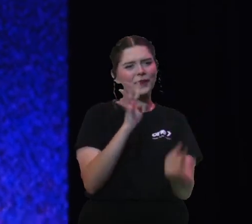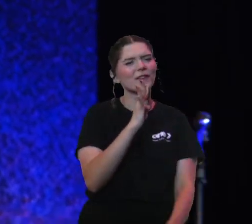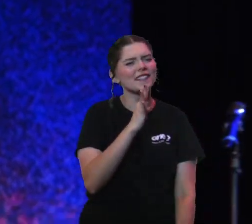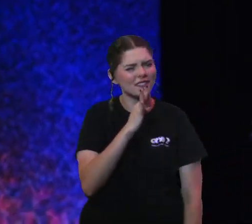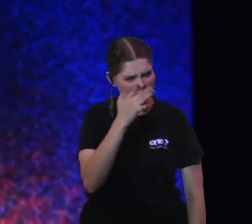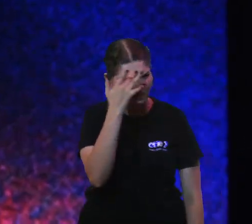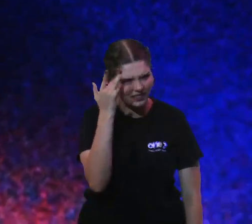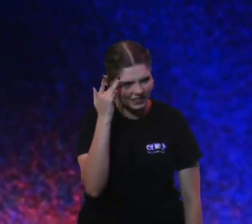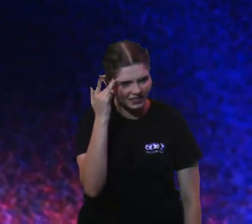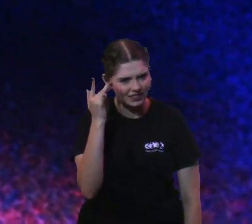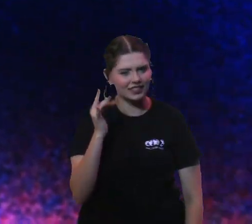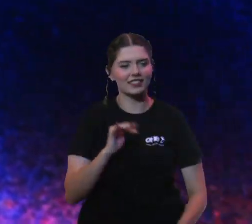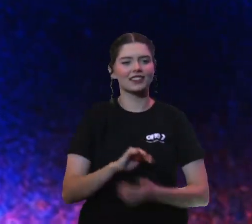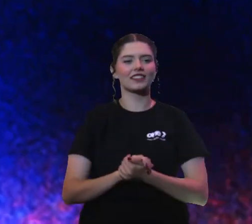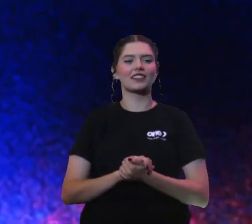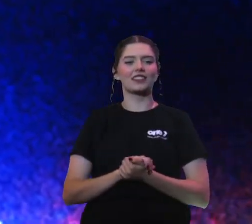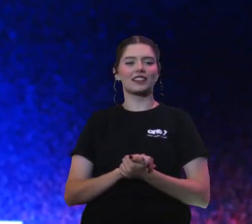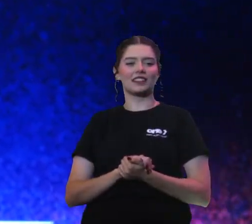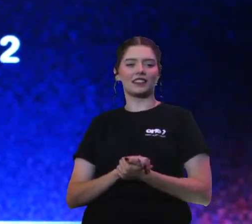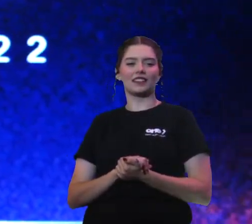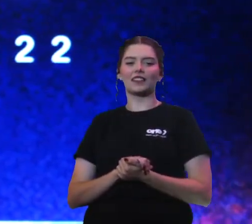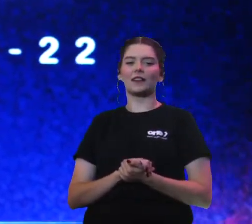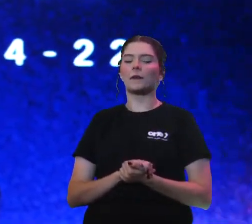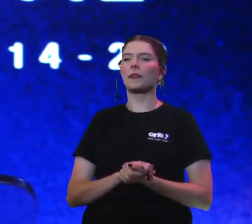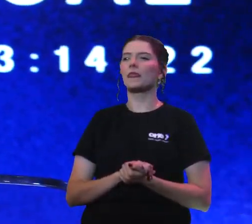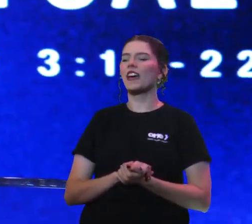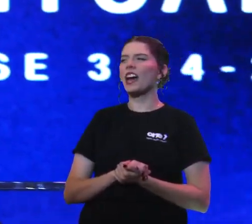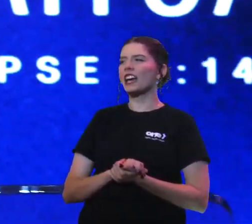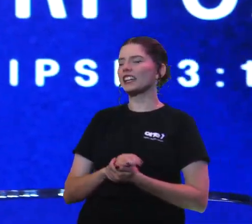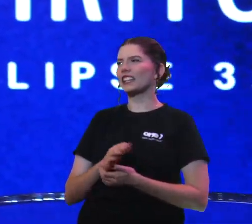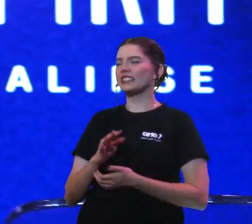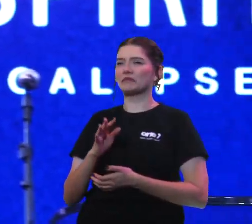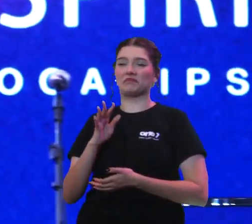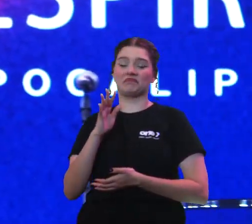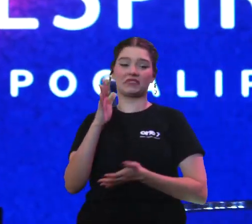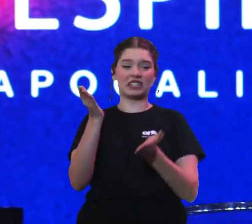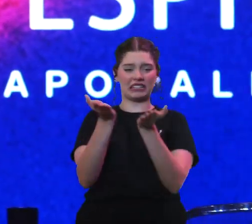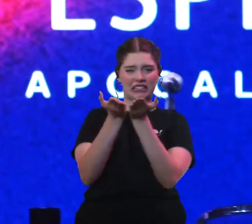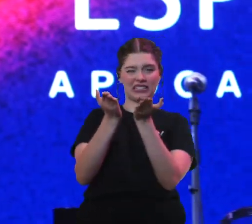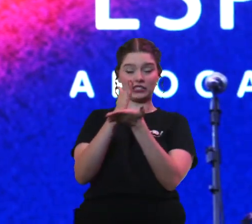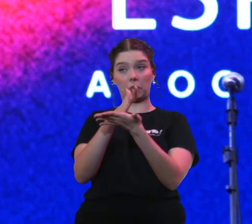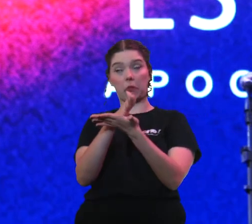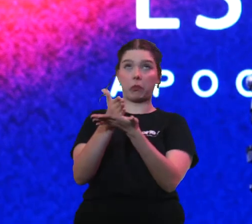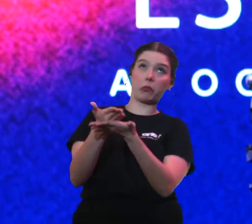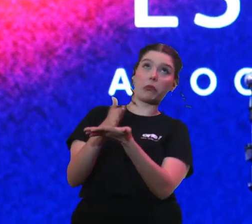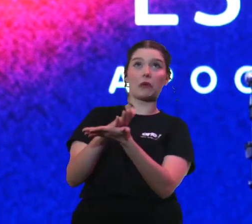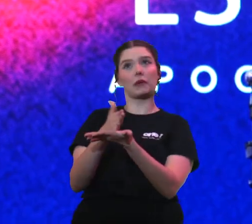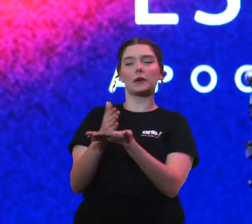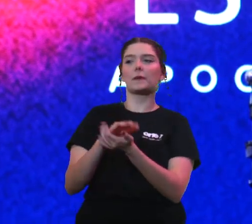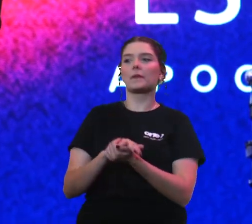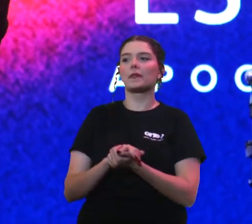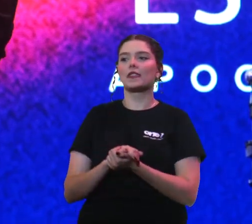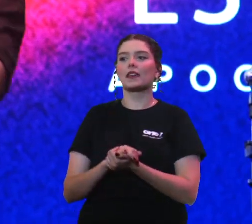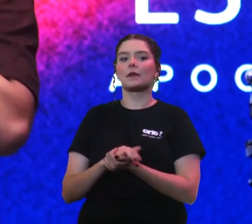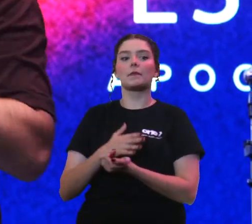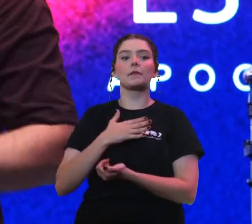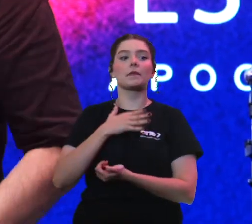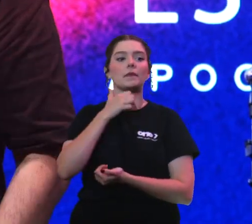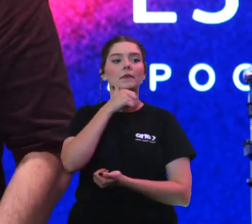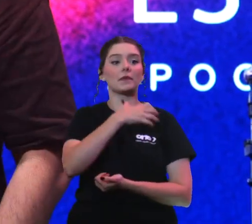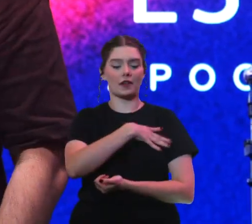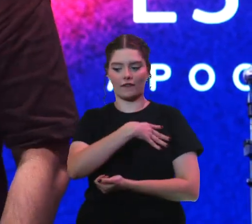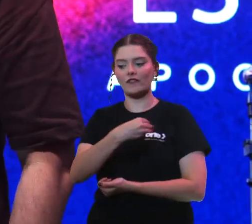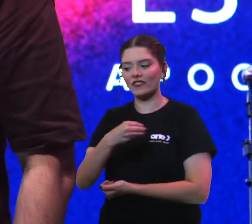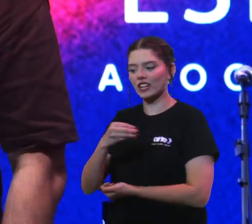tipo de crente mais ou menos? Outro dia, a minha filha estava com uma amiguinha dela, que segundo ela tem desde